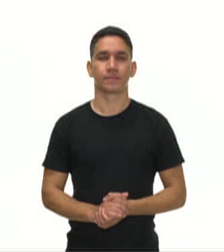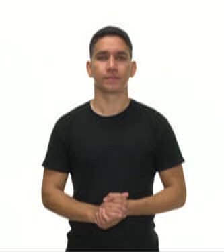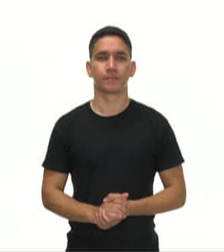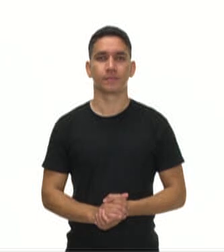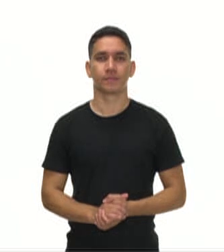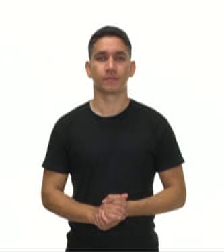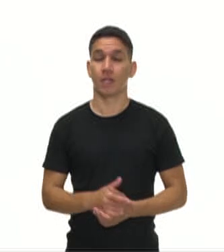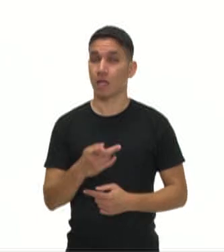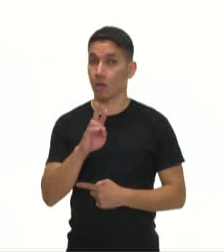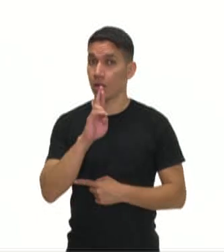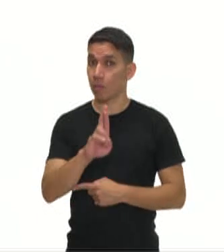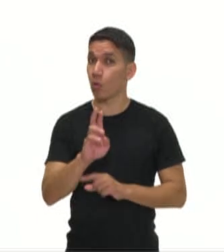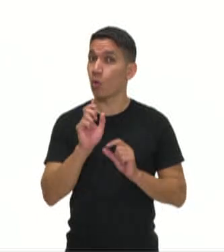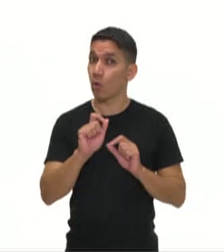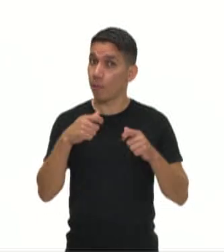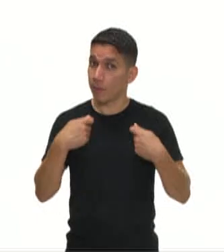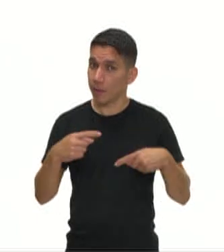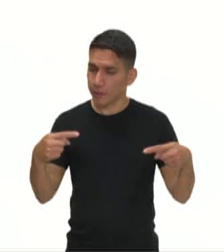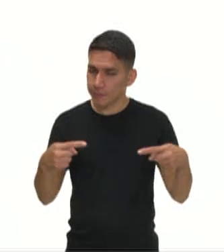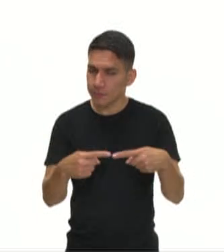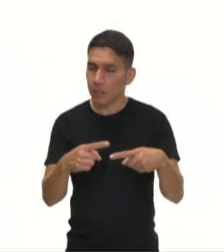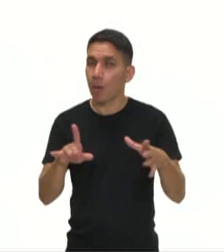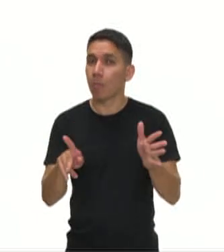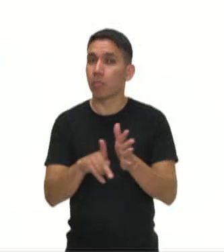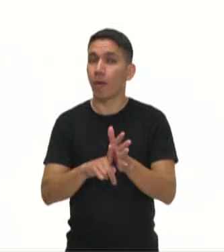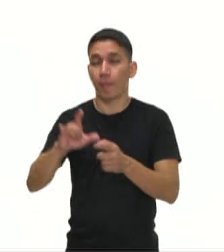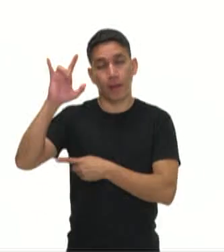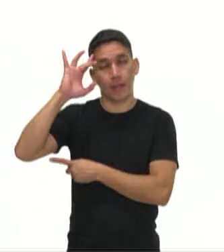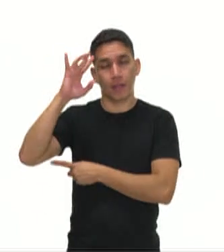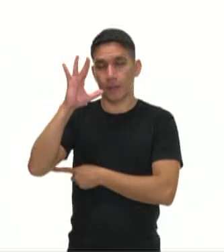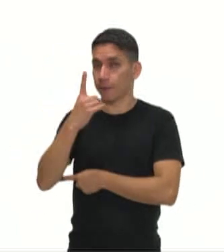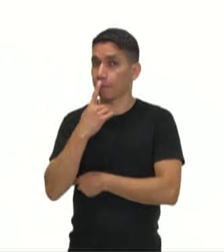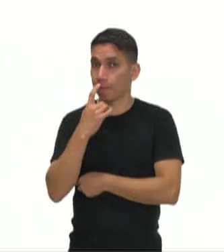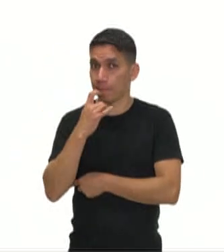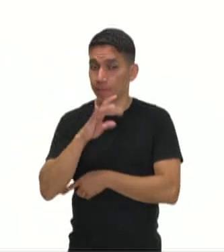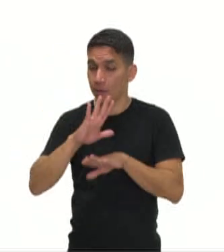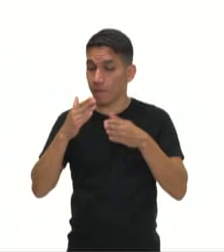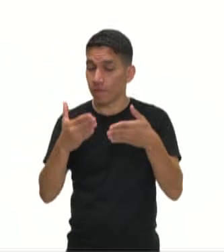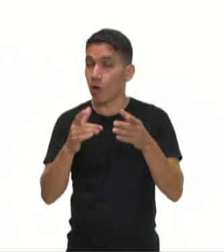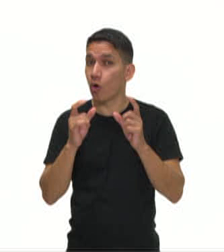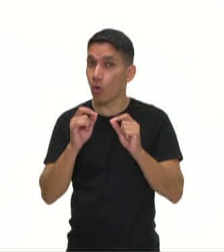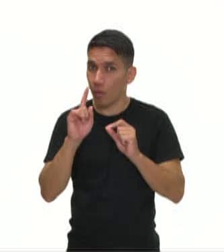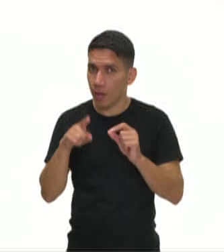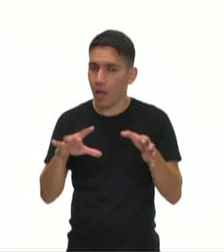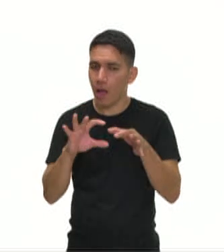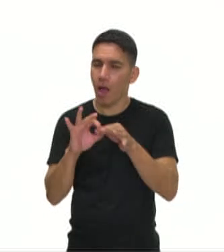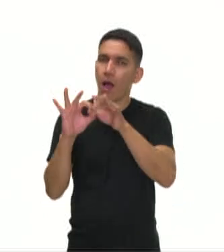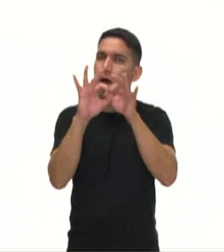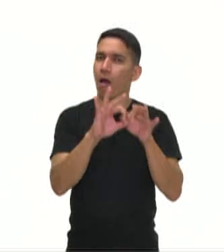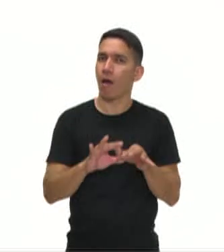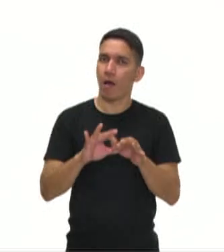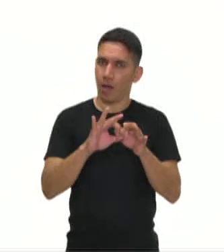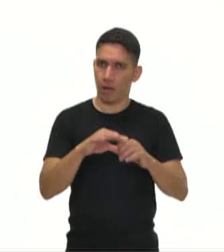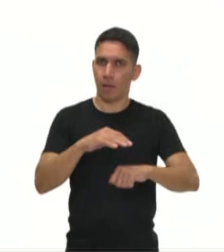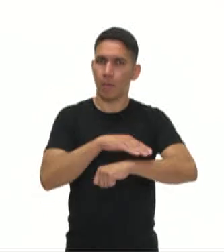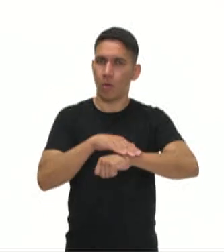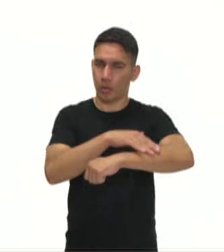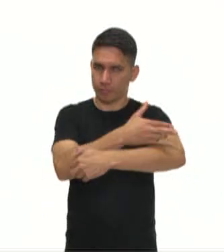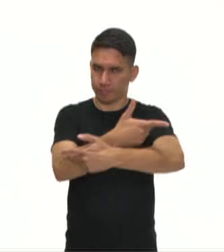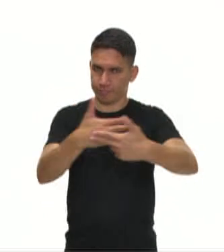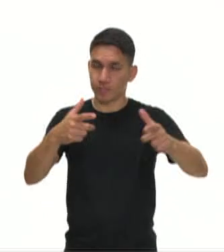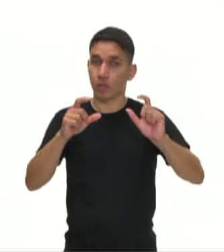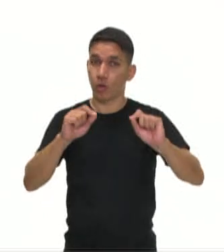A sua resposta, ela deve assinalar que a teoria de Gilberto Freire enfatizava, então, a harmonia entre raças, né, que